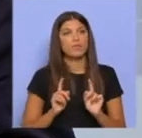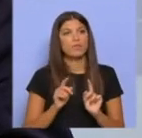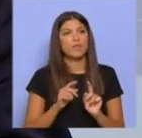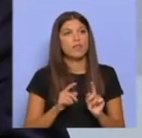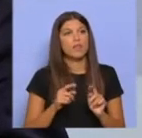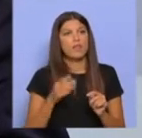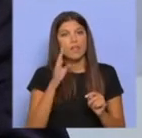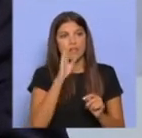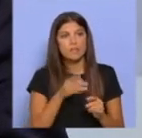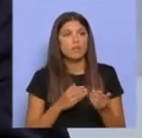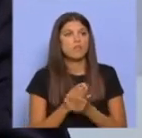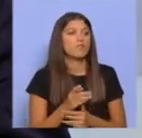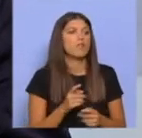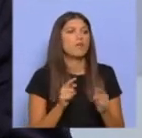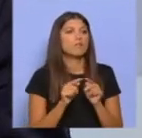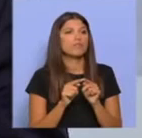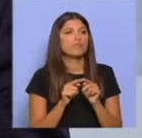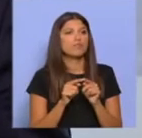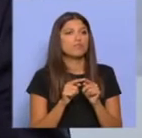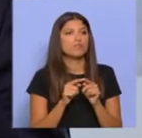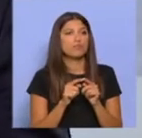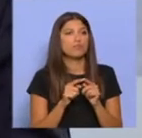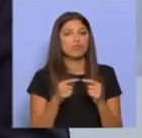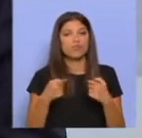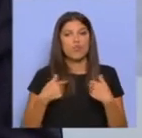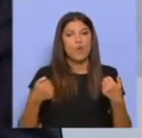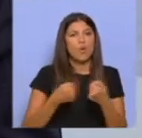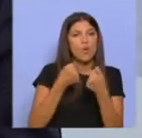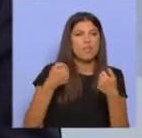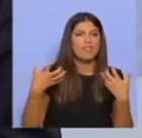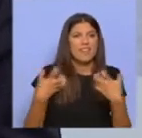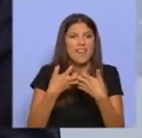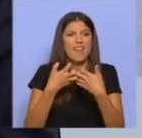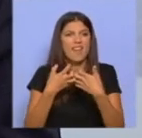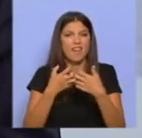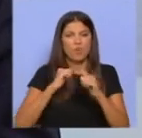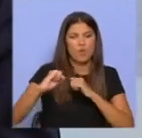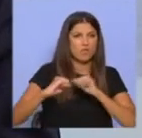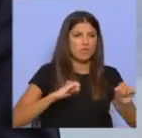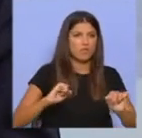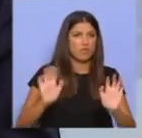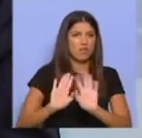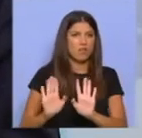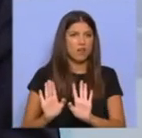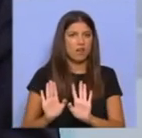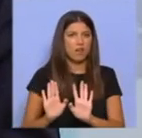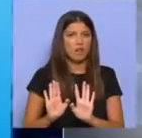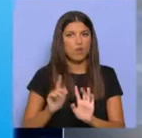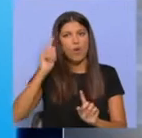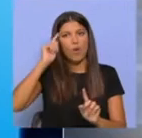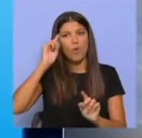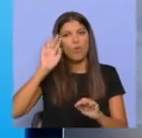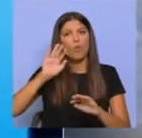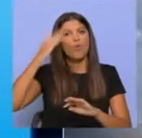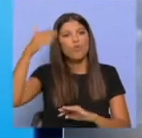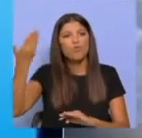deixar desenvolver de alguma maneira dinâmicas de nós contra eles, nós não chegaremos a bom porto. Aliás, temos na história muitos